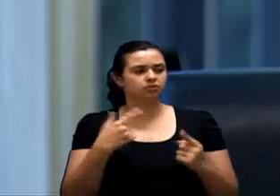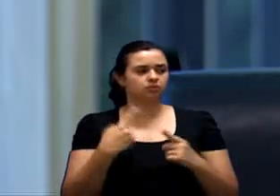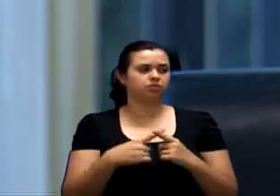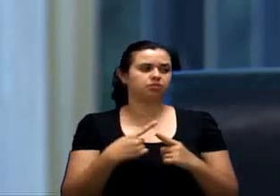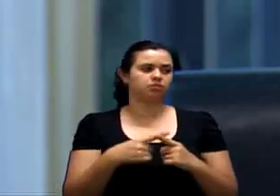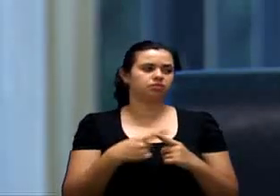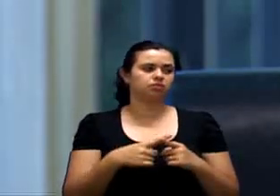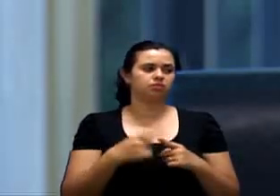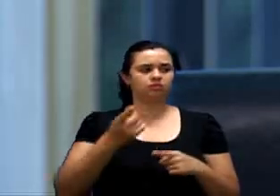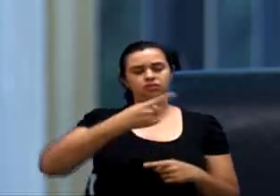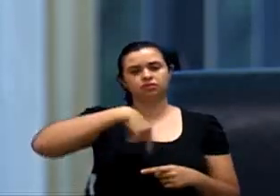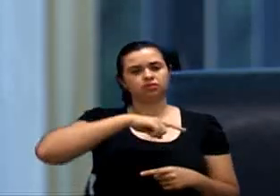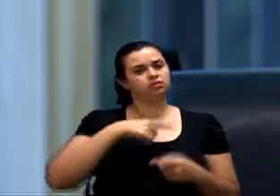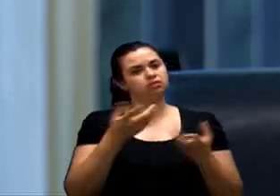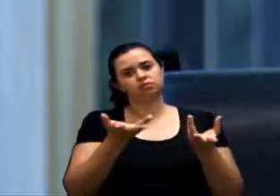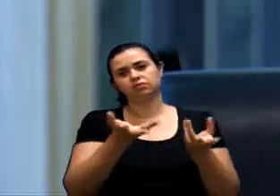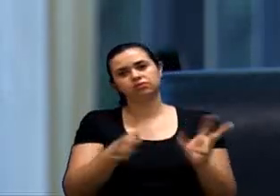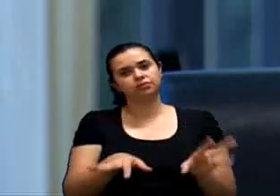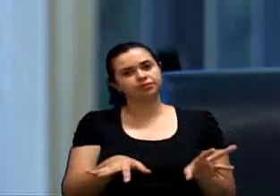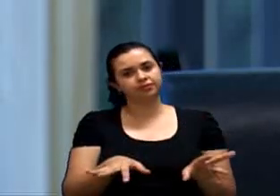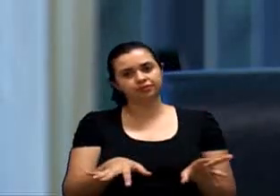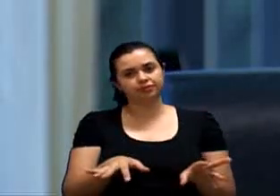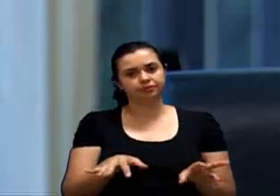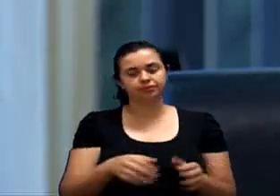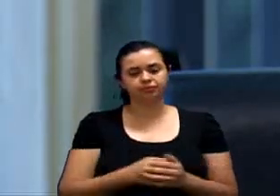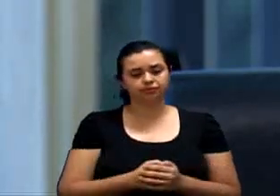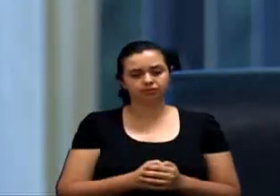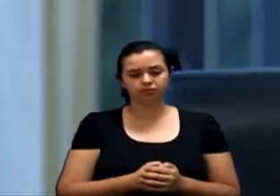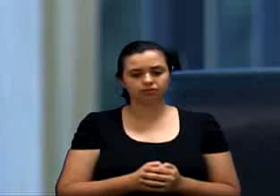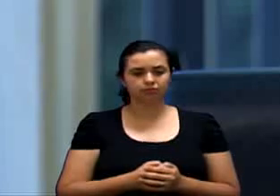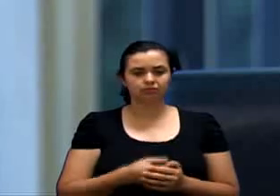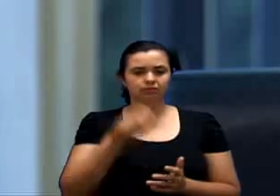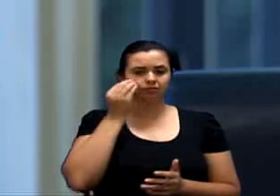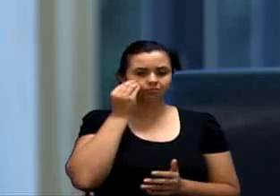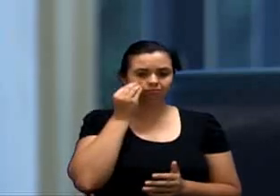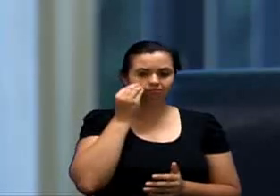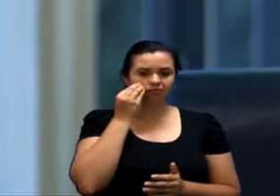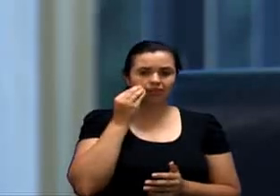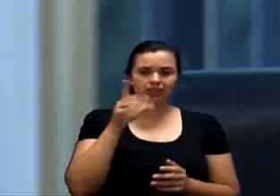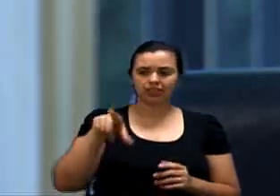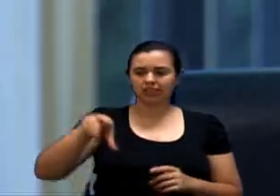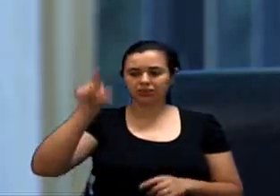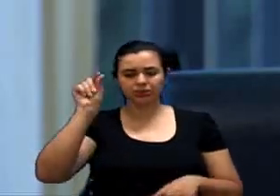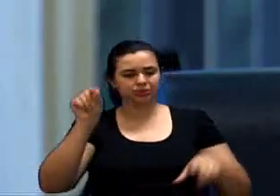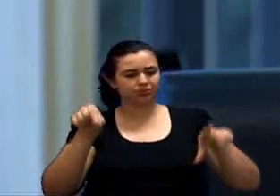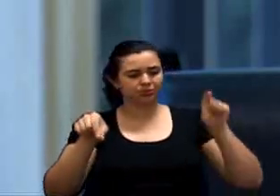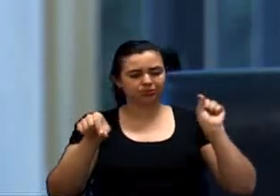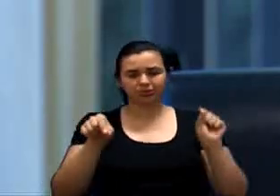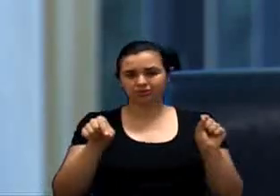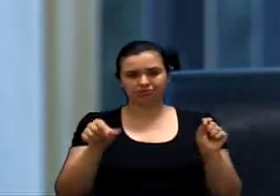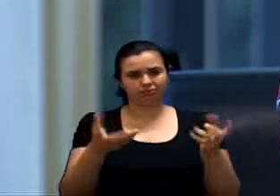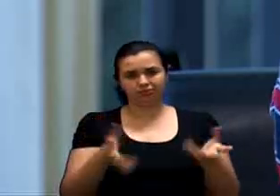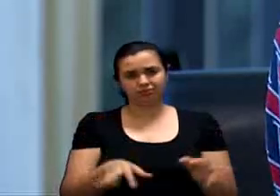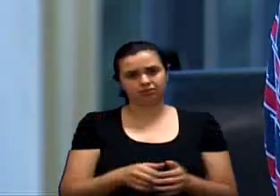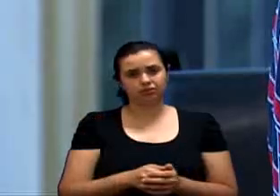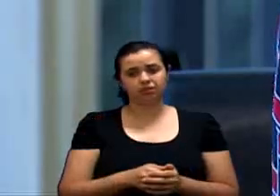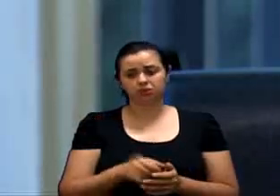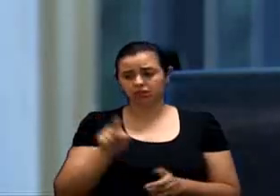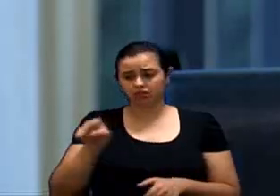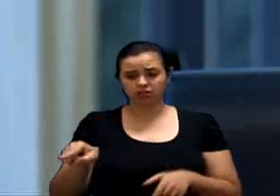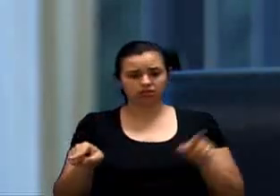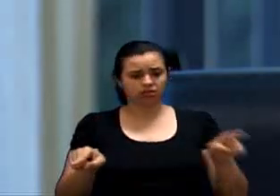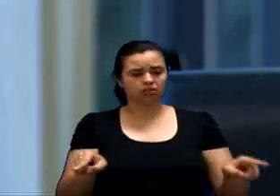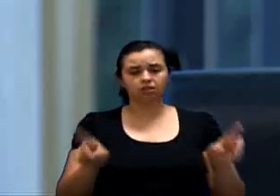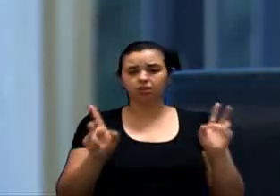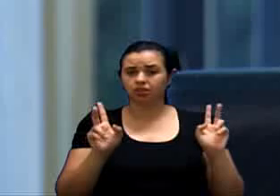não gostaríamos de estar nessa situação, porque todas as entidades são importantes, cumprem uma função que o município não